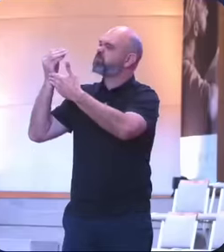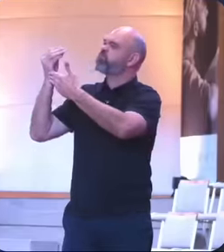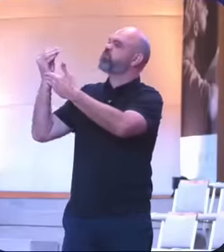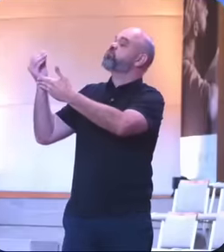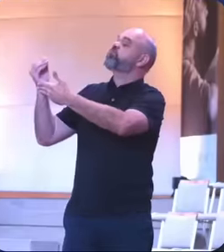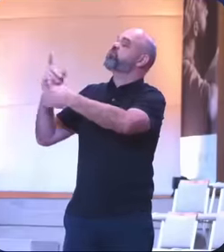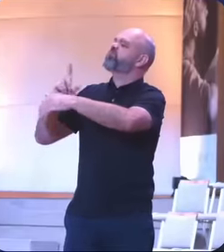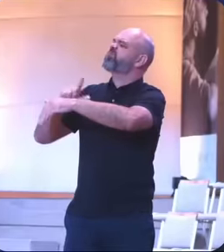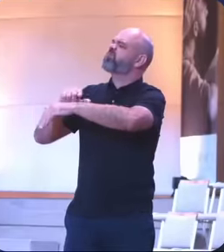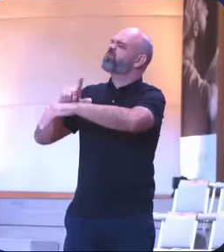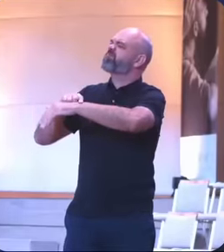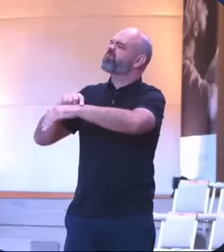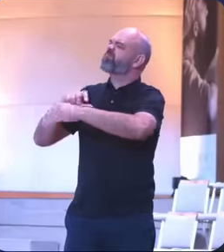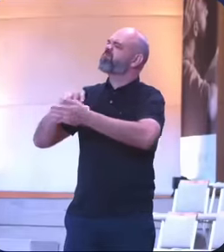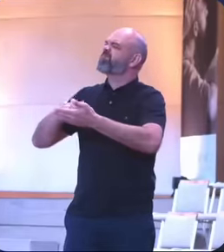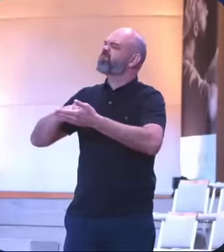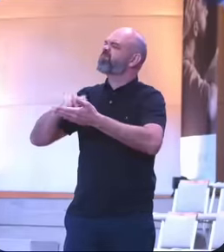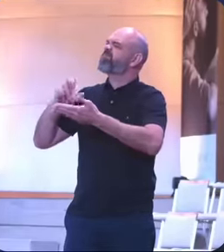me